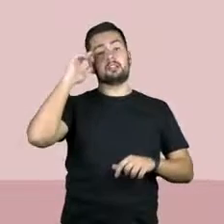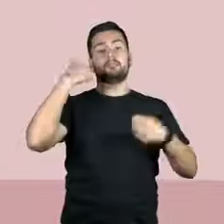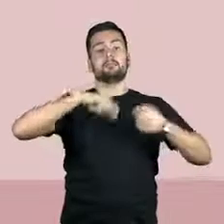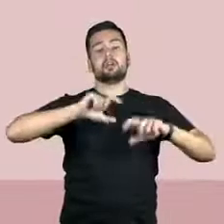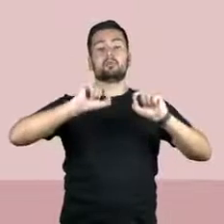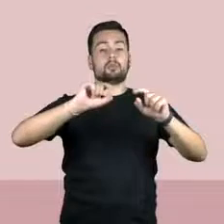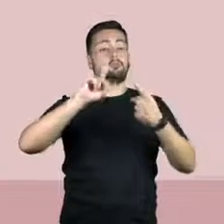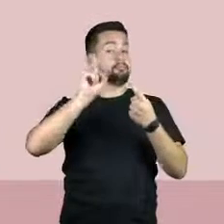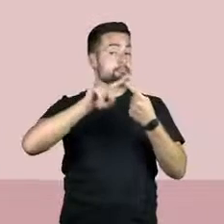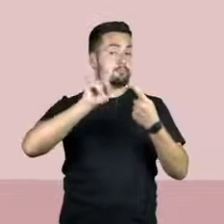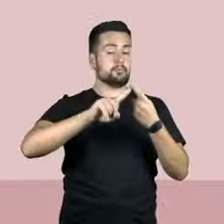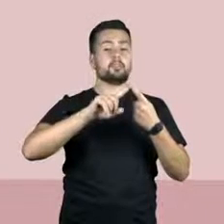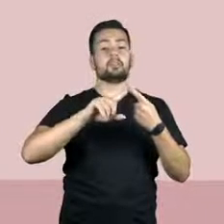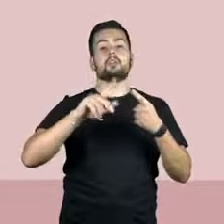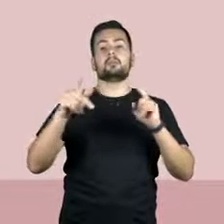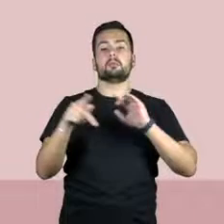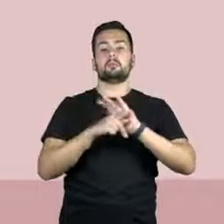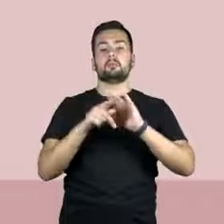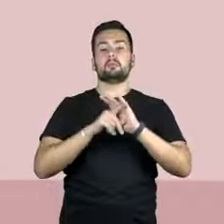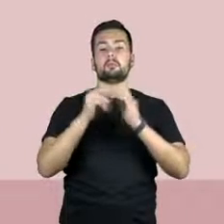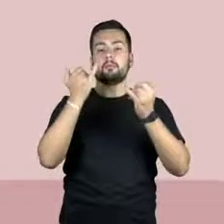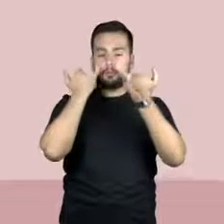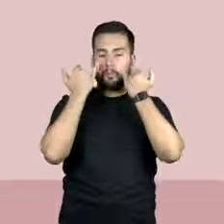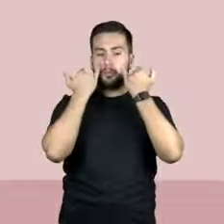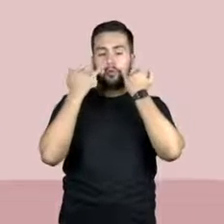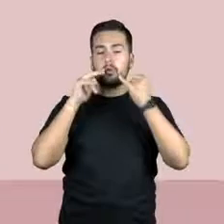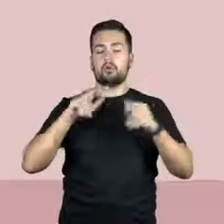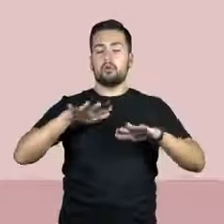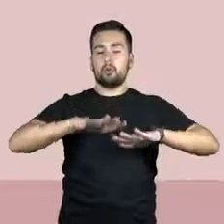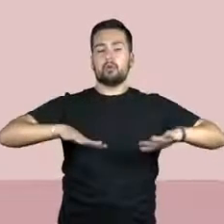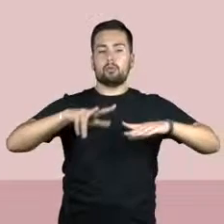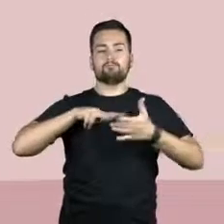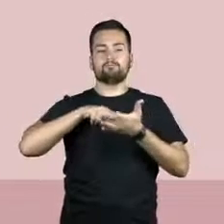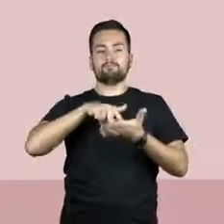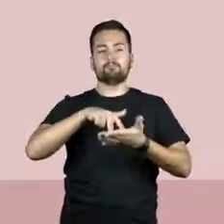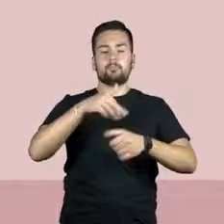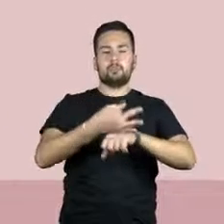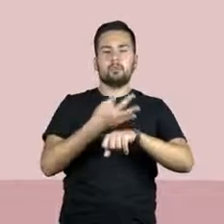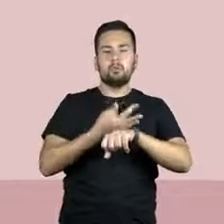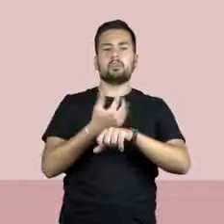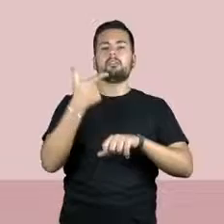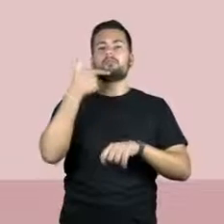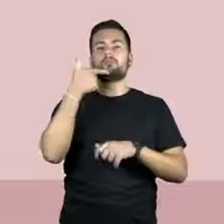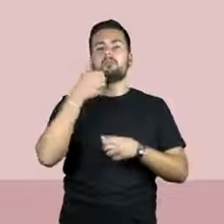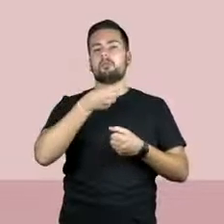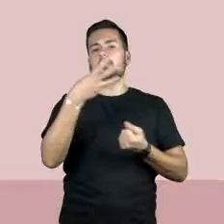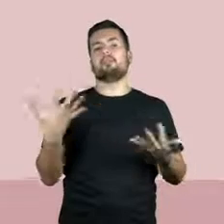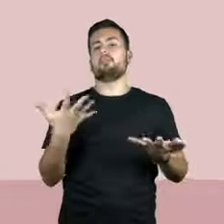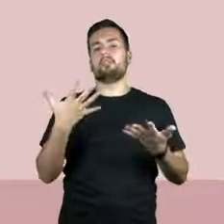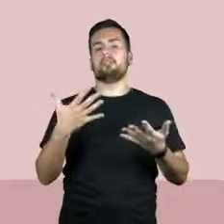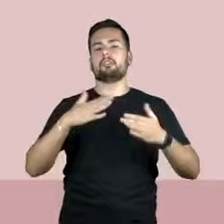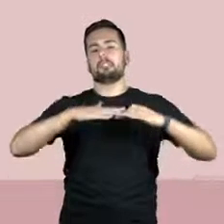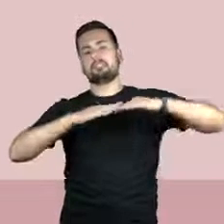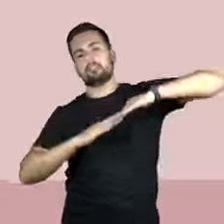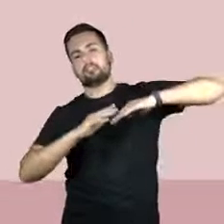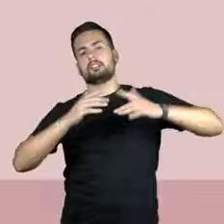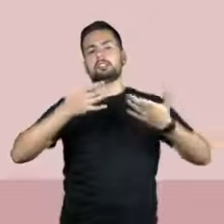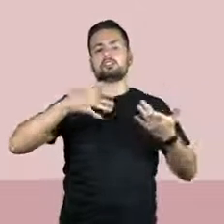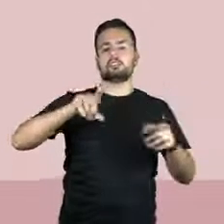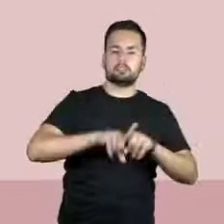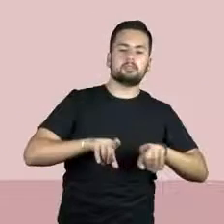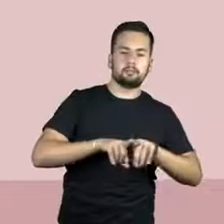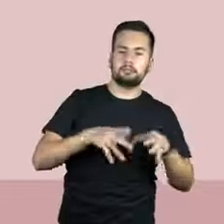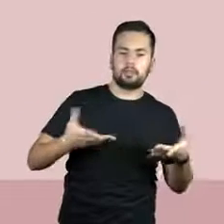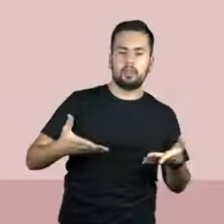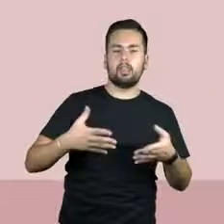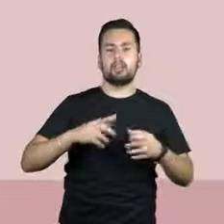precisar, primeiro, dos parâmetros de resistência do solo, né, coesão, atrito do solo, inclinação do talude beta, tá?